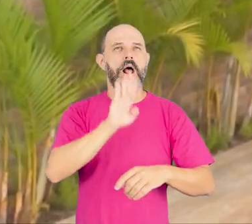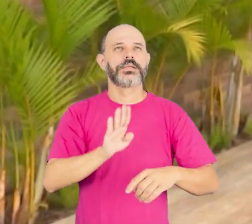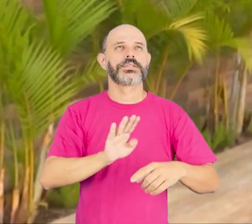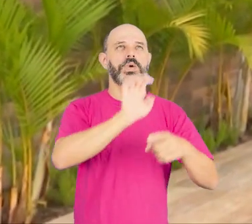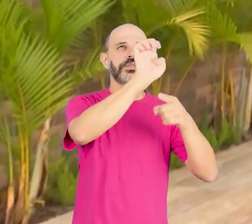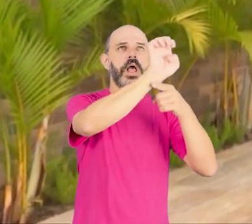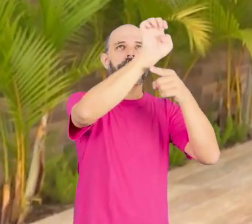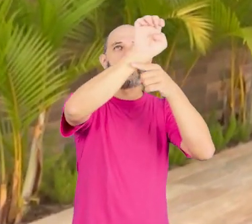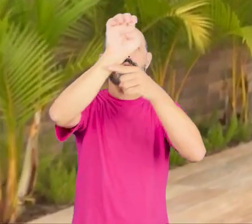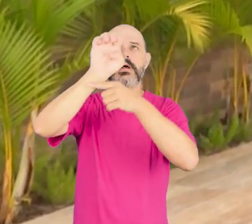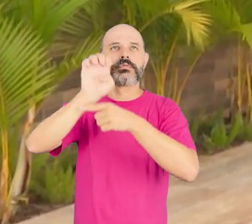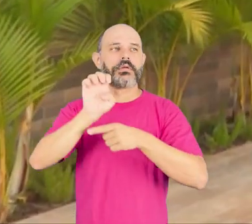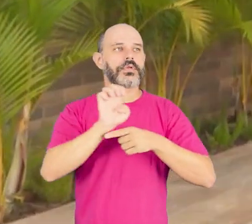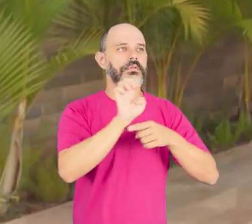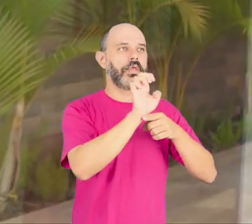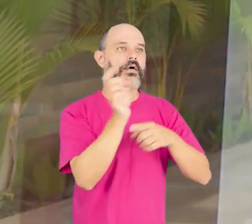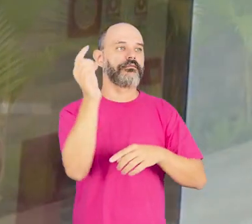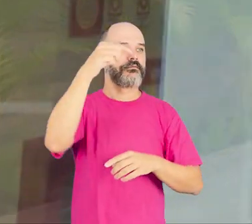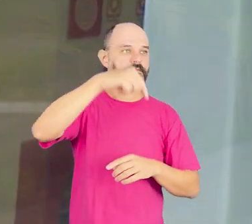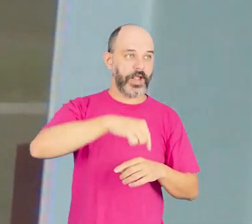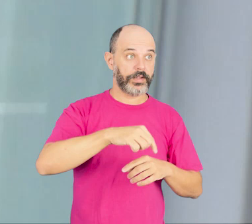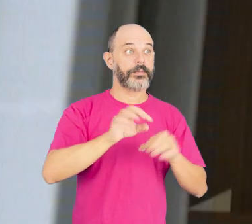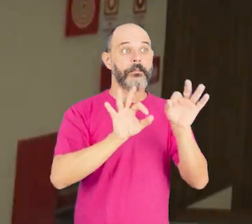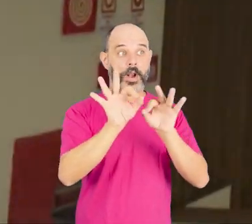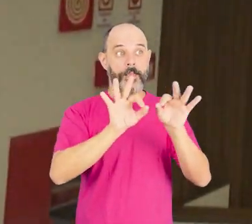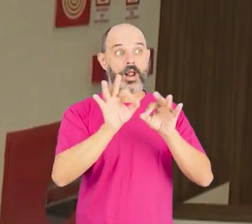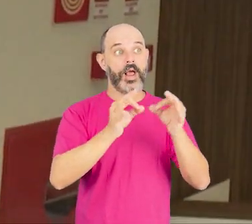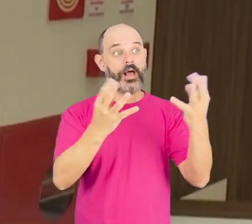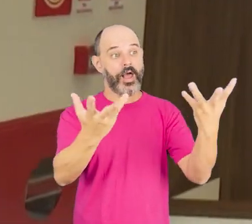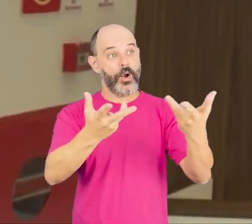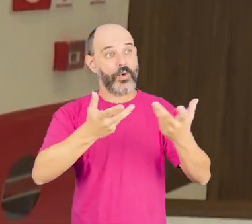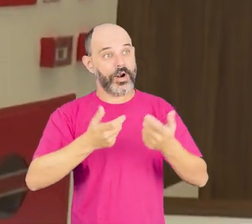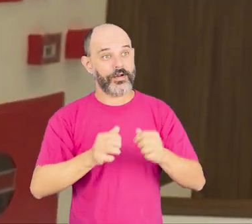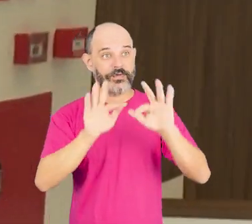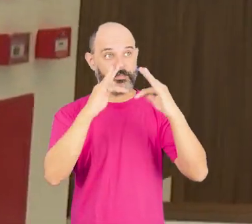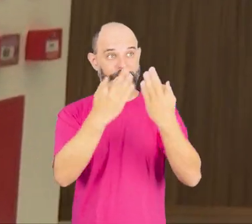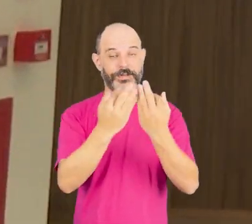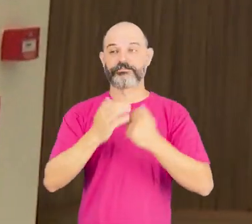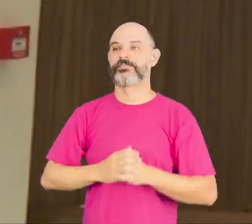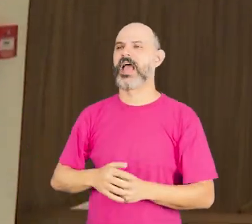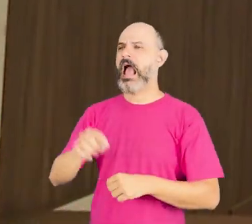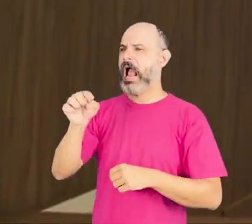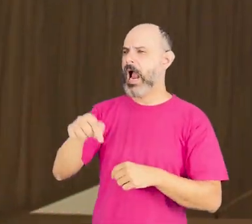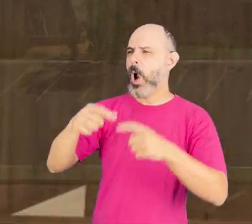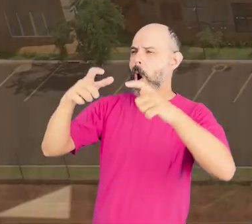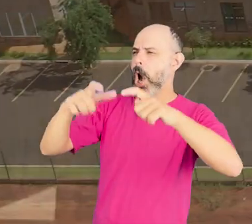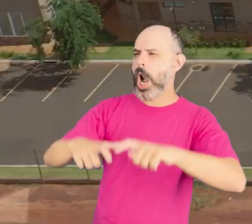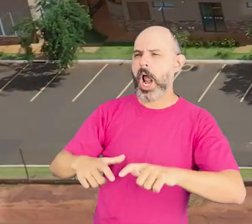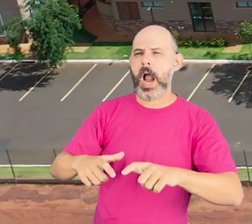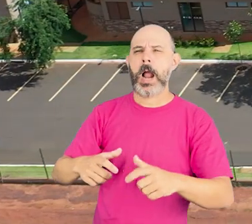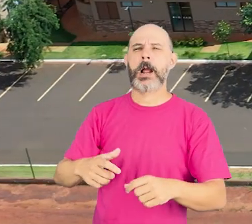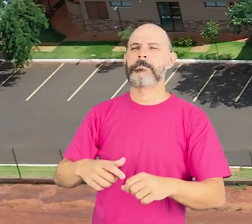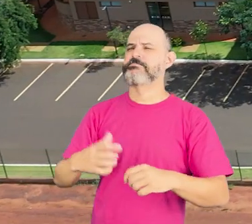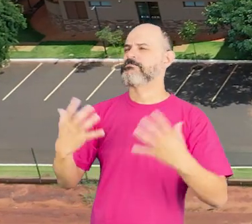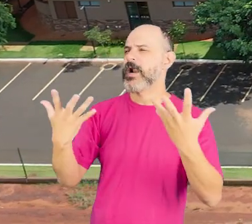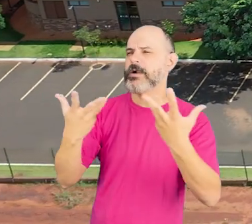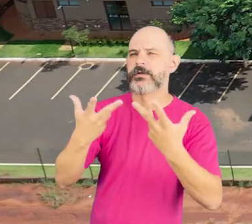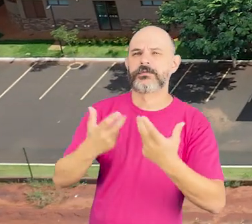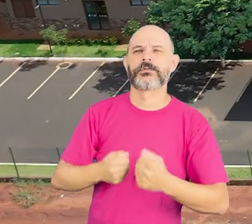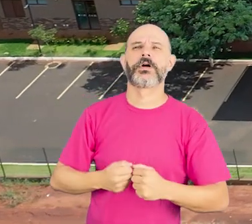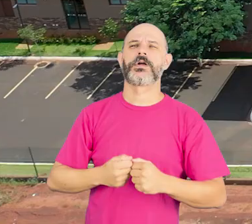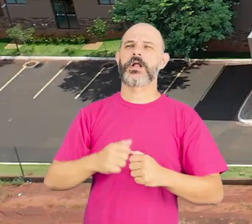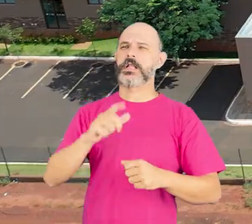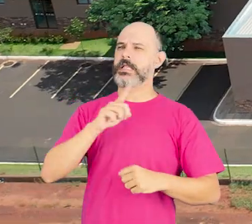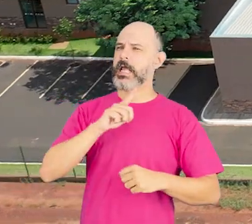tratamento. A gente tem uma estrutura prontinha para esperar essas famílias. O Lar de Amor é um lugar incrível, com mais de